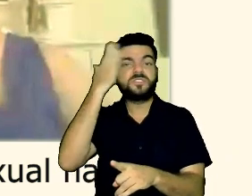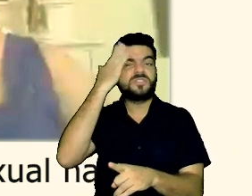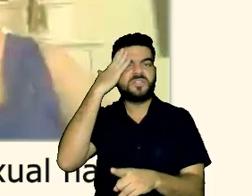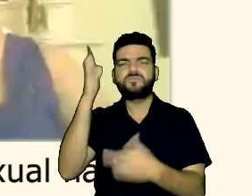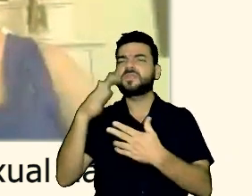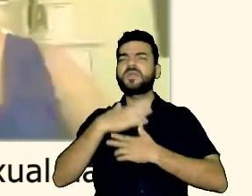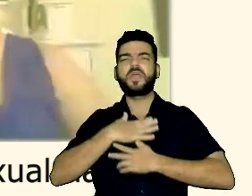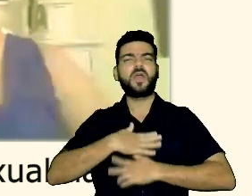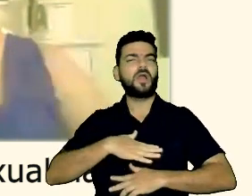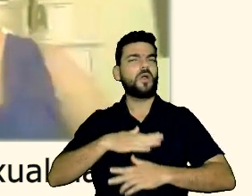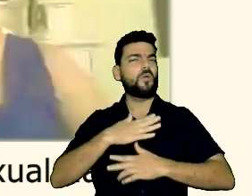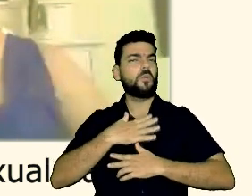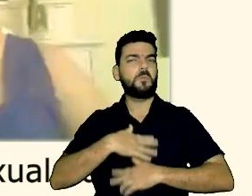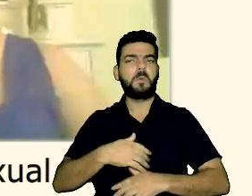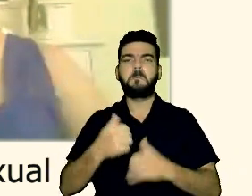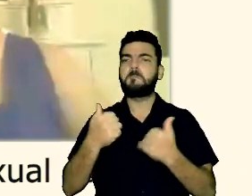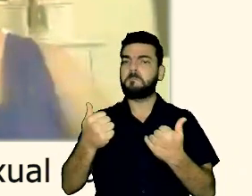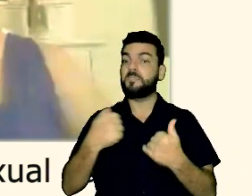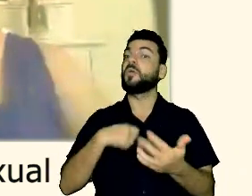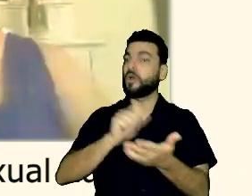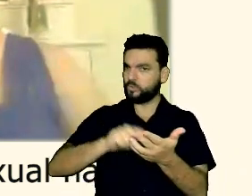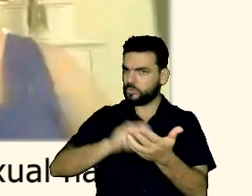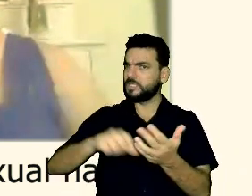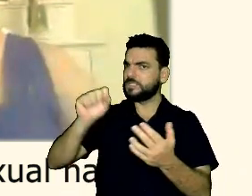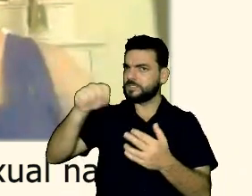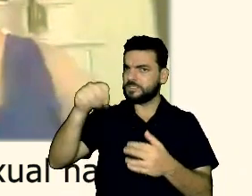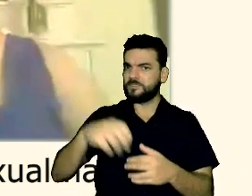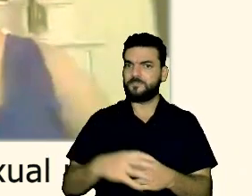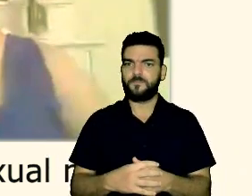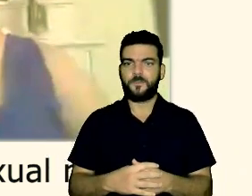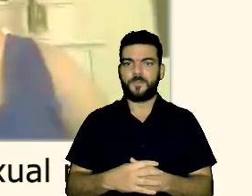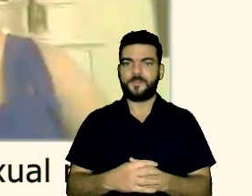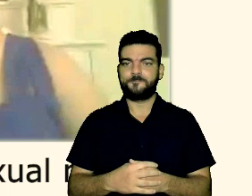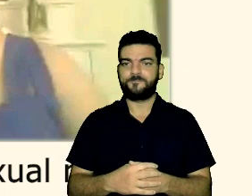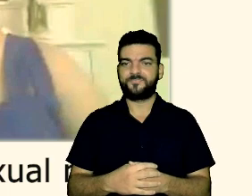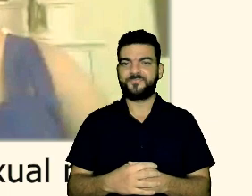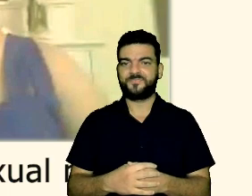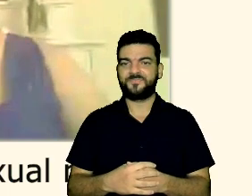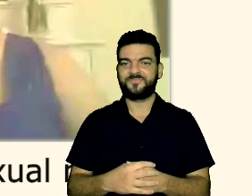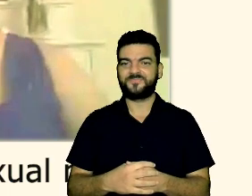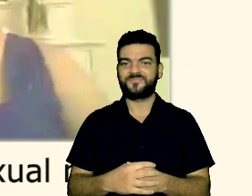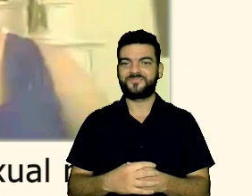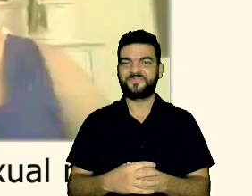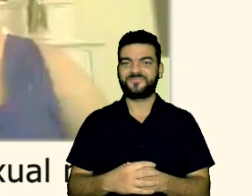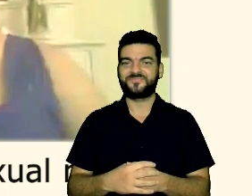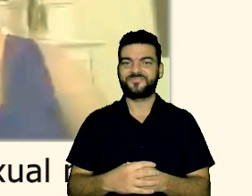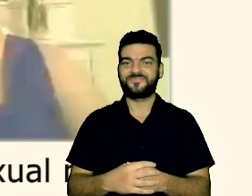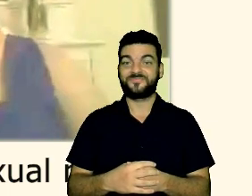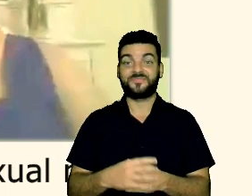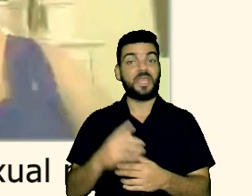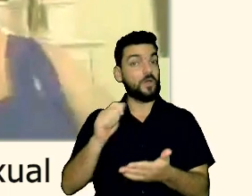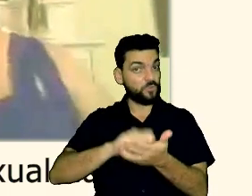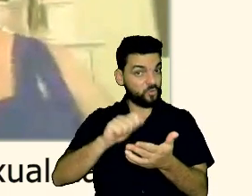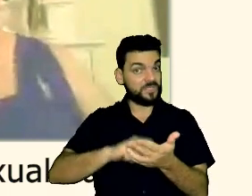tão didática, tão calma. É, tomei notas, muitas Mais notas. Mas sobre isso, hein, doutora?